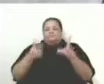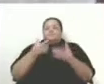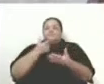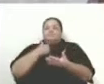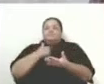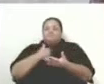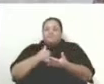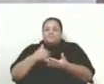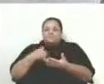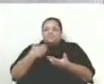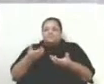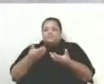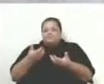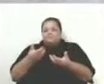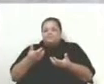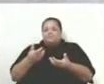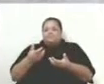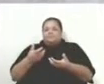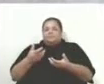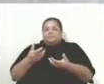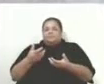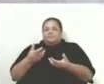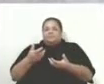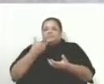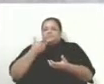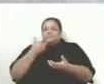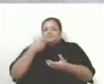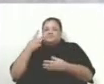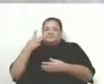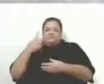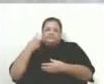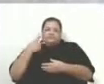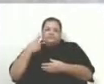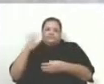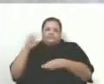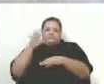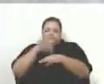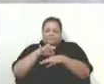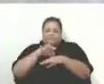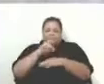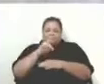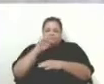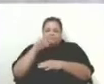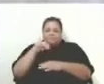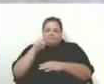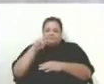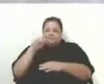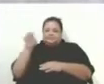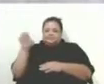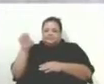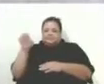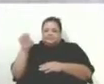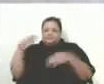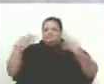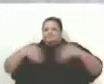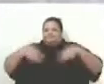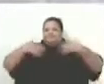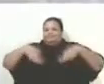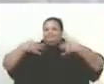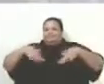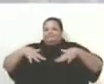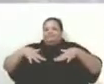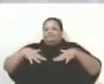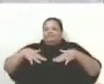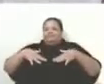com dengue. Temos que tomar cuidado, isso daí está desesperador, assustador, está se tornando